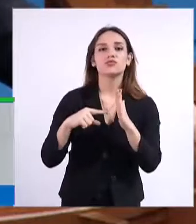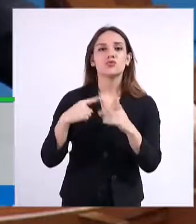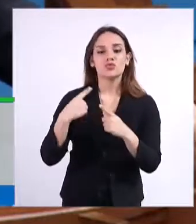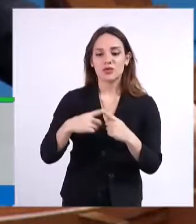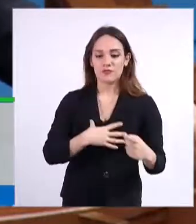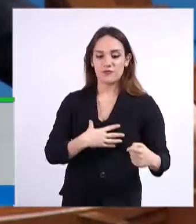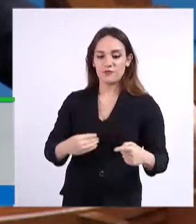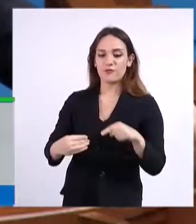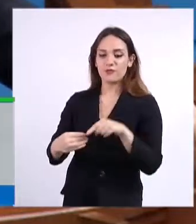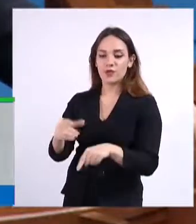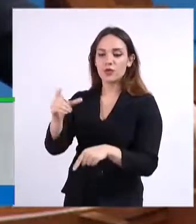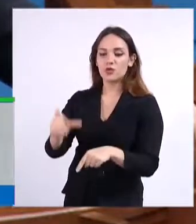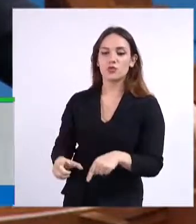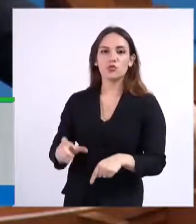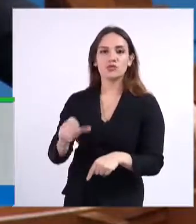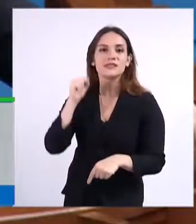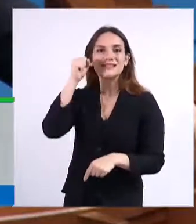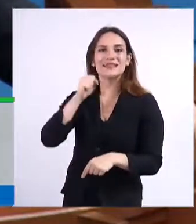filho, senador